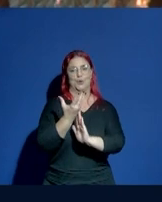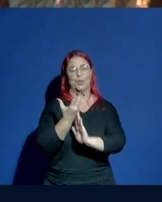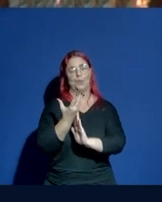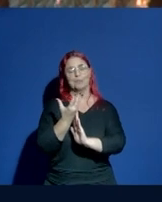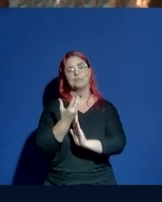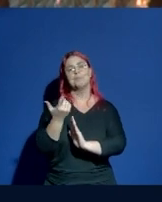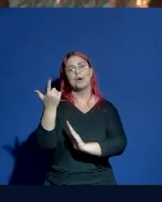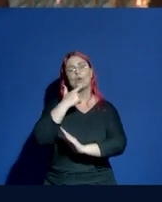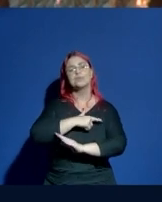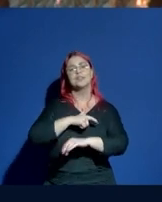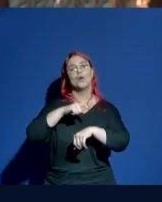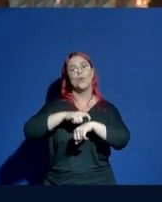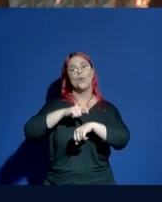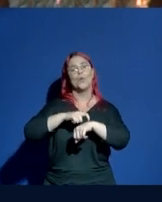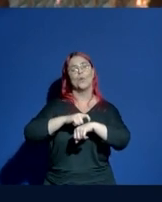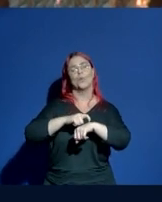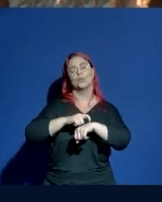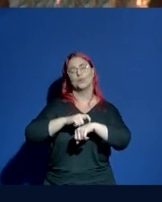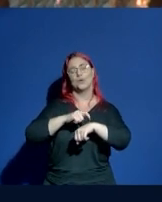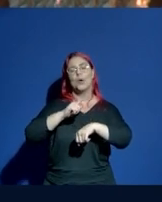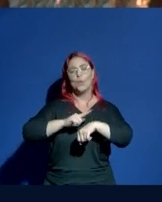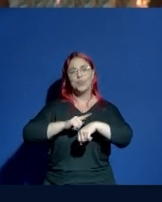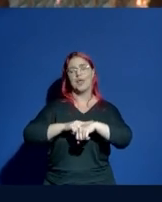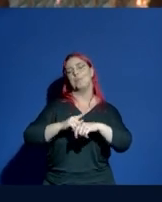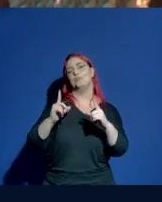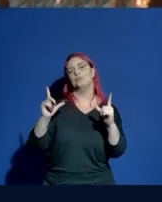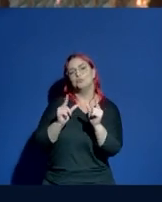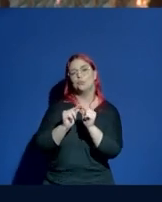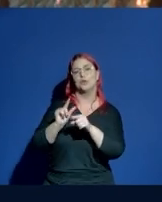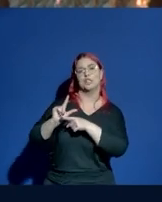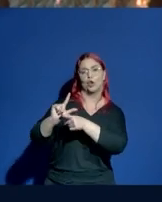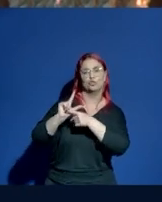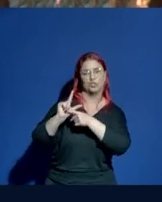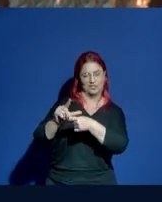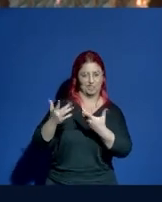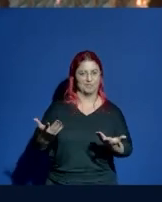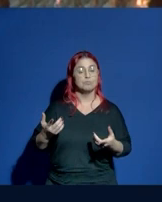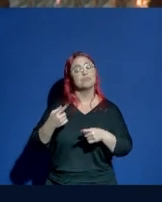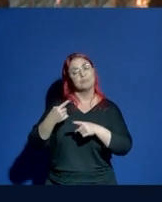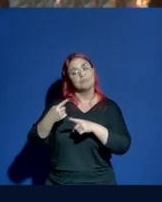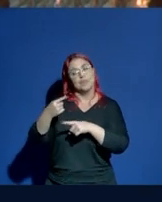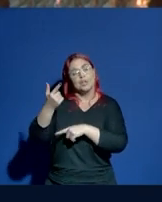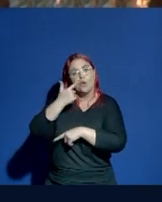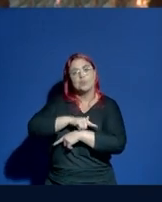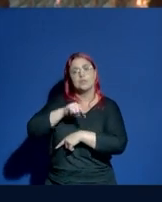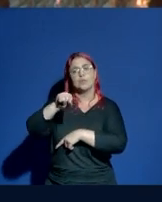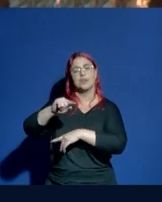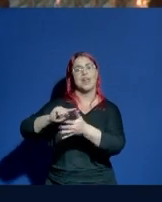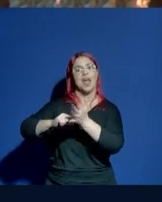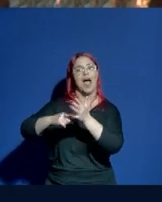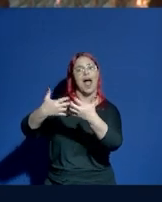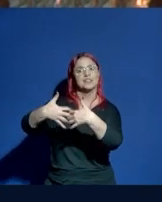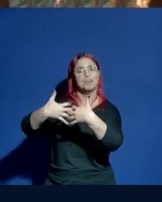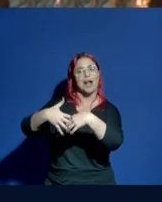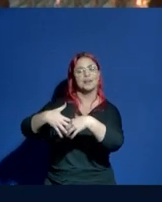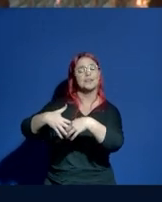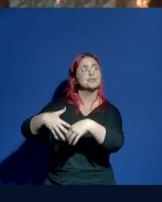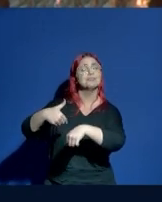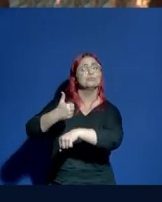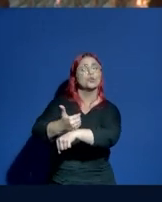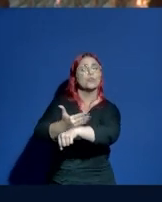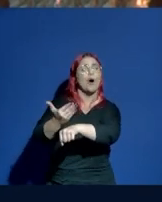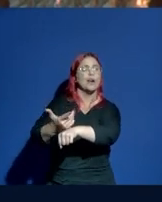para otimizar a questão da logística justamente fazer com que as máquinas rodem aí de